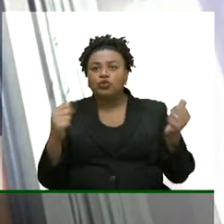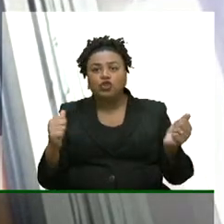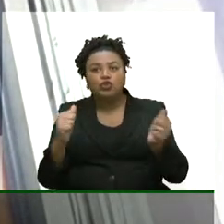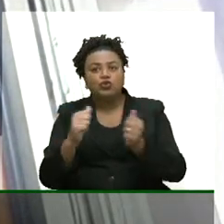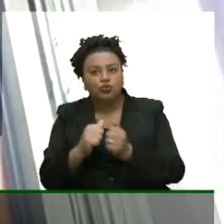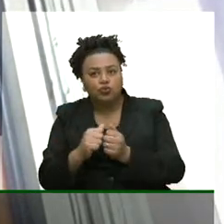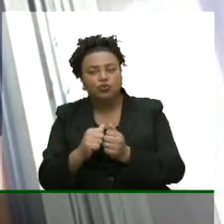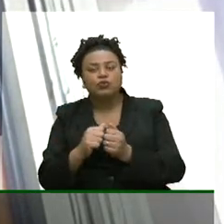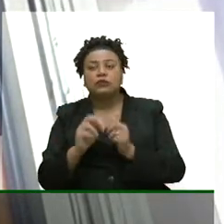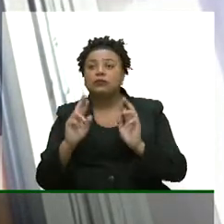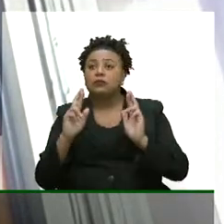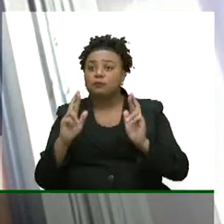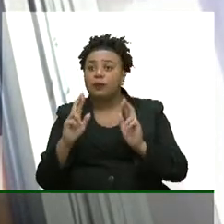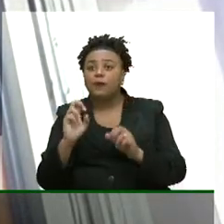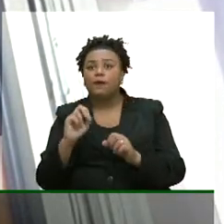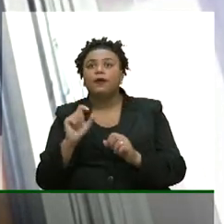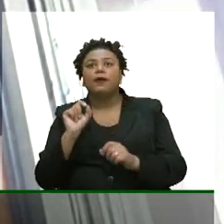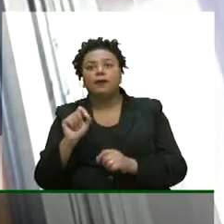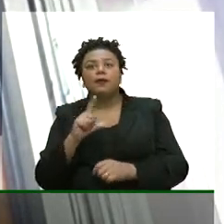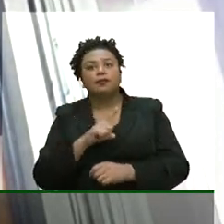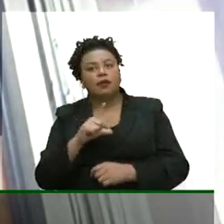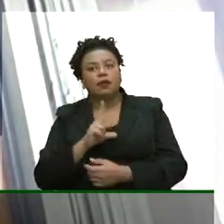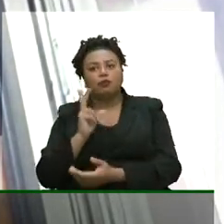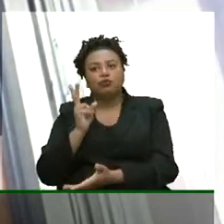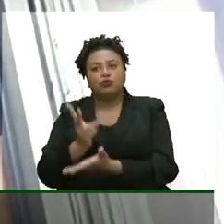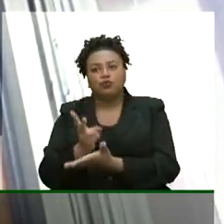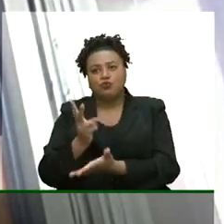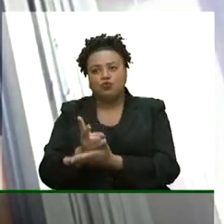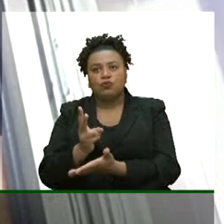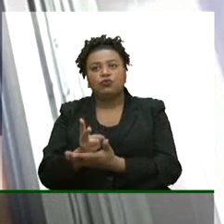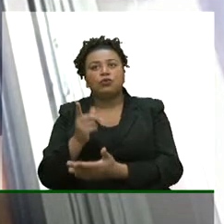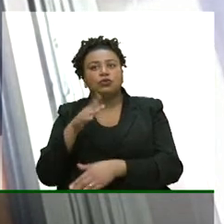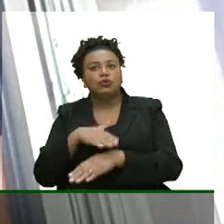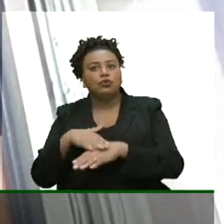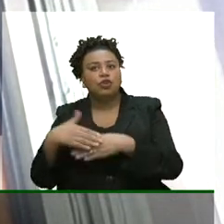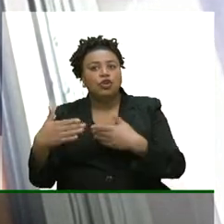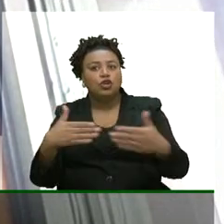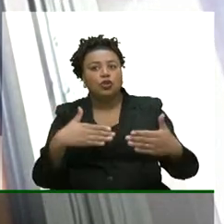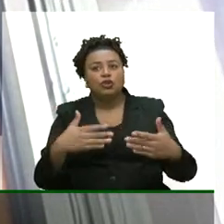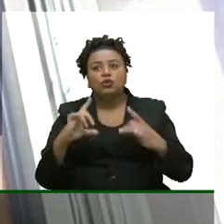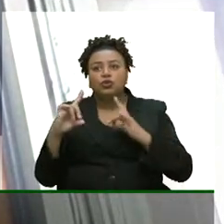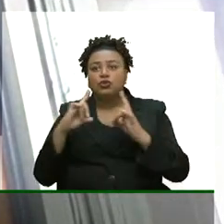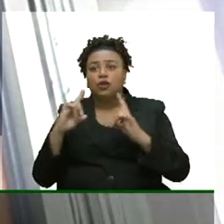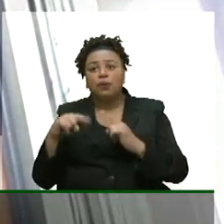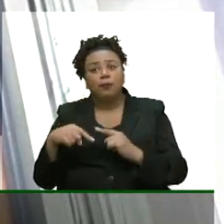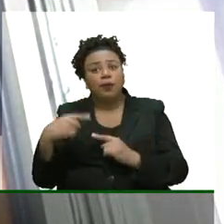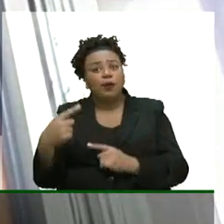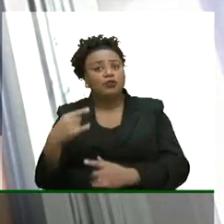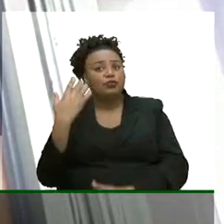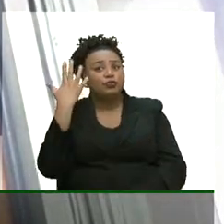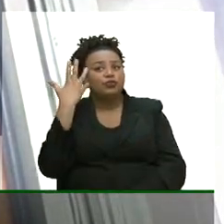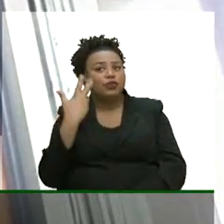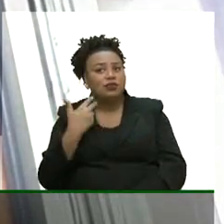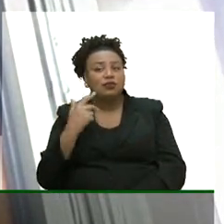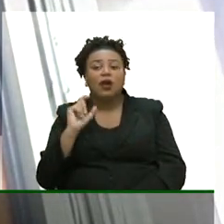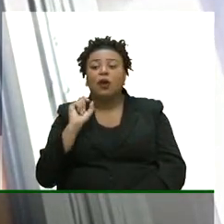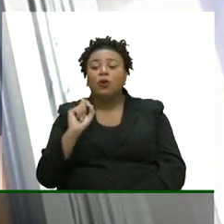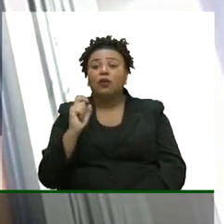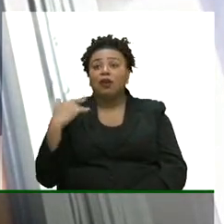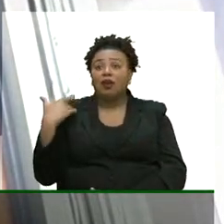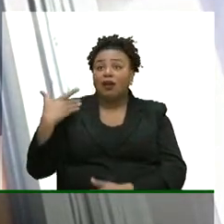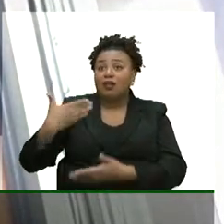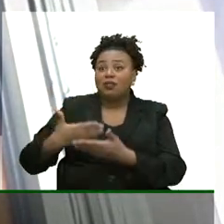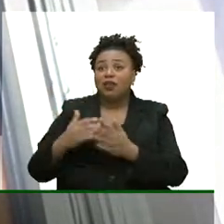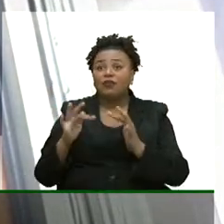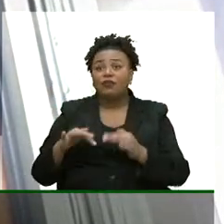espero e aguardo que tenhamos a continuidade dessas conversas e desses diálogos nos próximos dias, para que até o final do